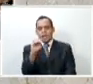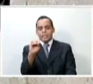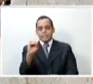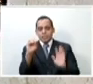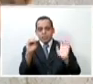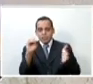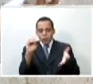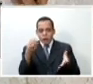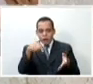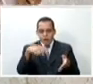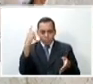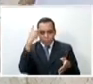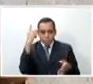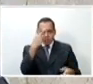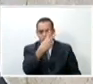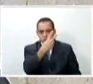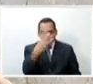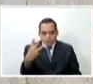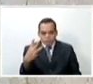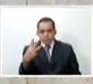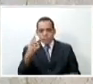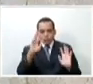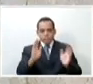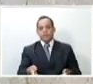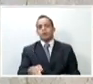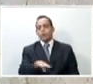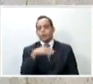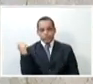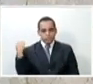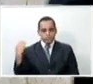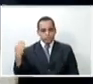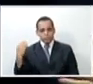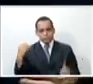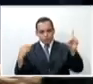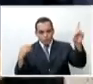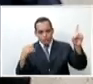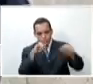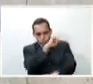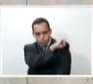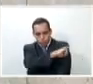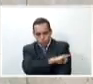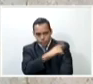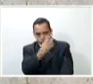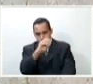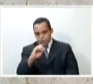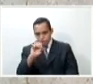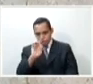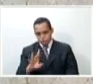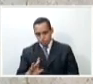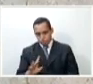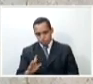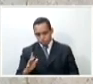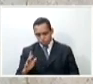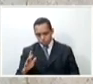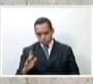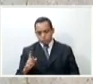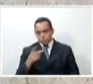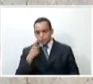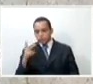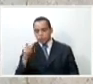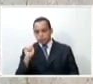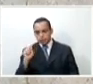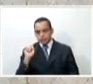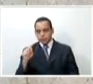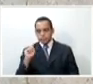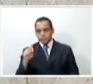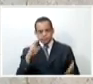já foram 23 PMs mortos, fora policiais civis e GCMs. Lá no Rio foram 10. Então, ele diz o seguinte aqui, me permitam ler, eu